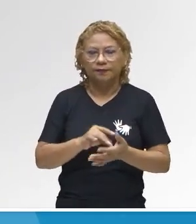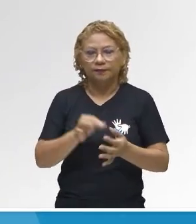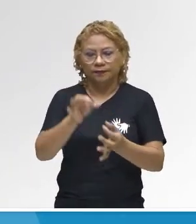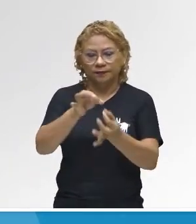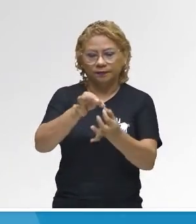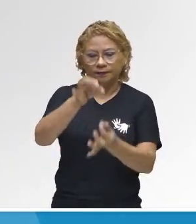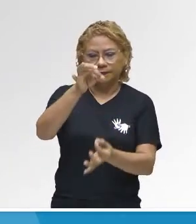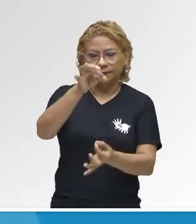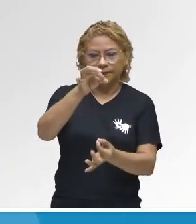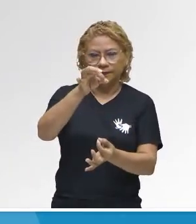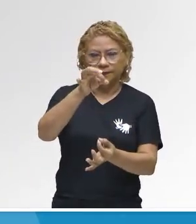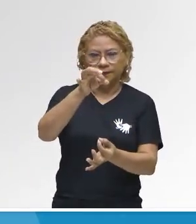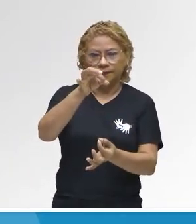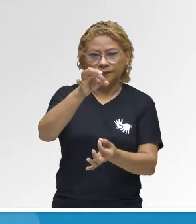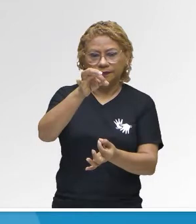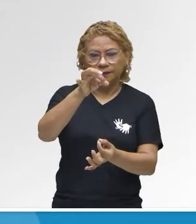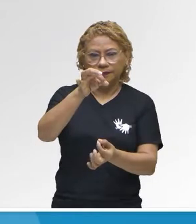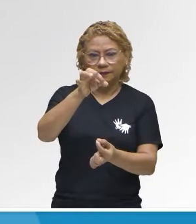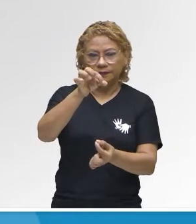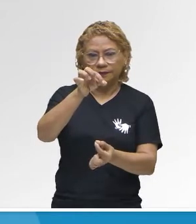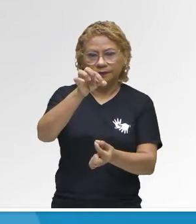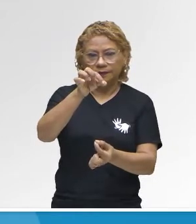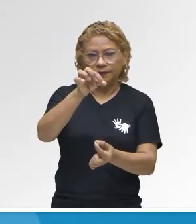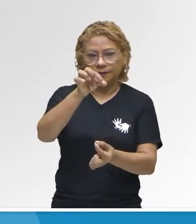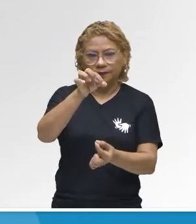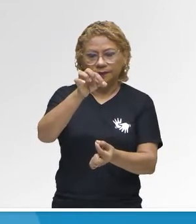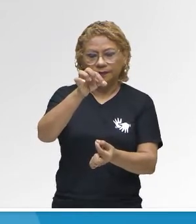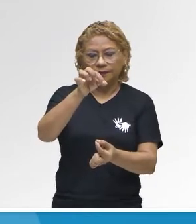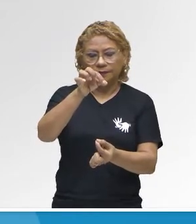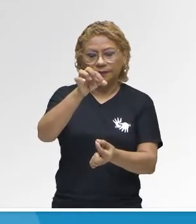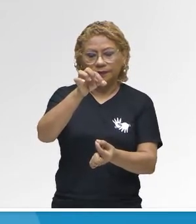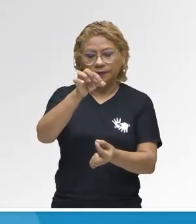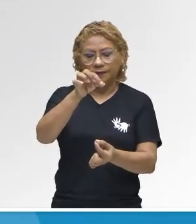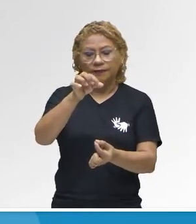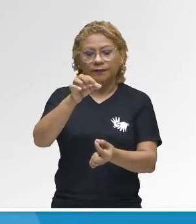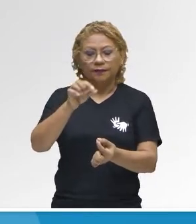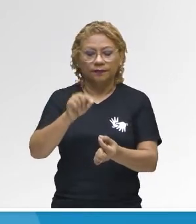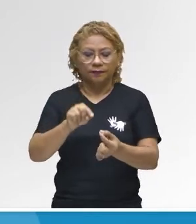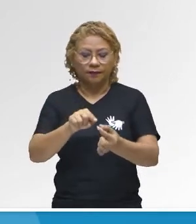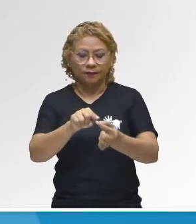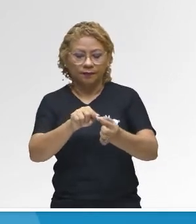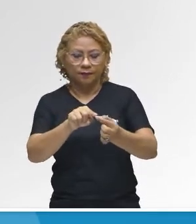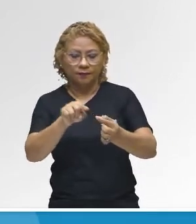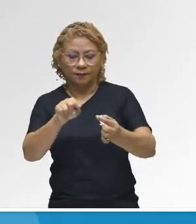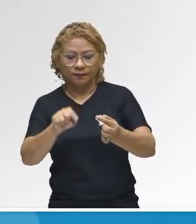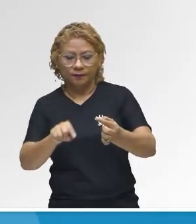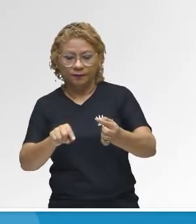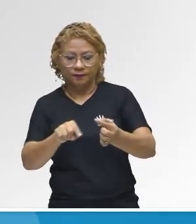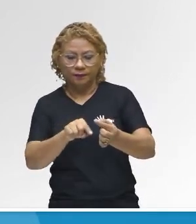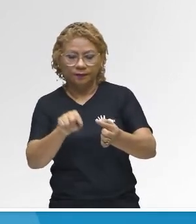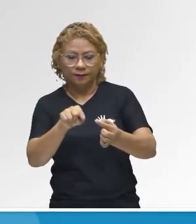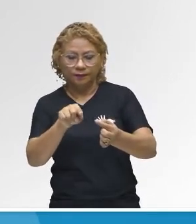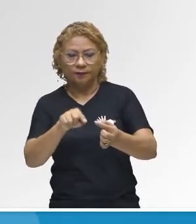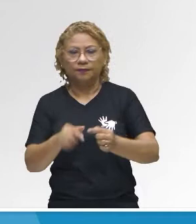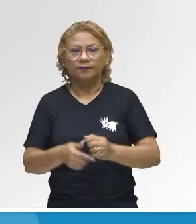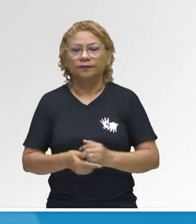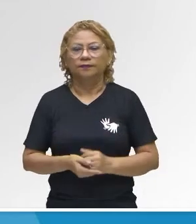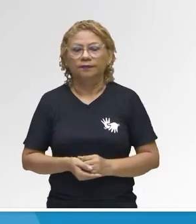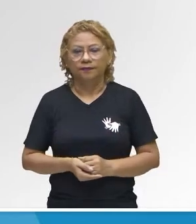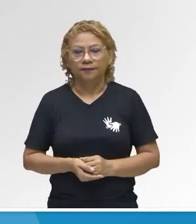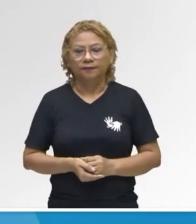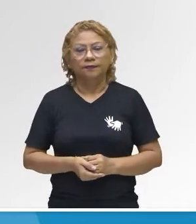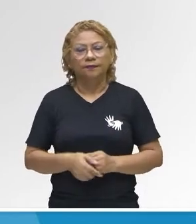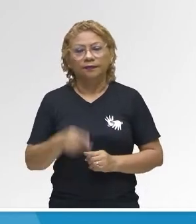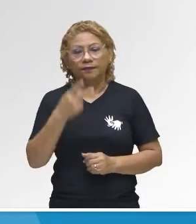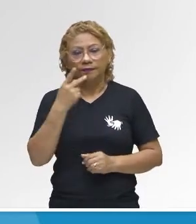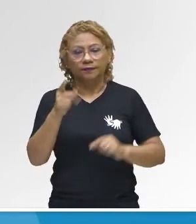nós já vimos que é a mesma coisa que um ângulo de 90 graus. É quando essa reta forma um ângulo de 90